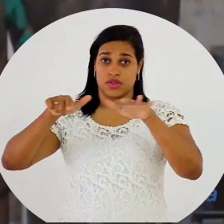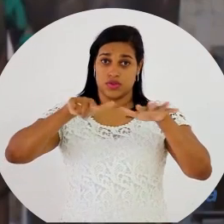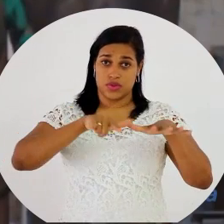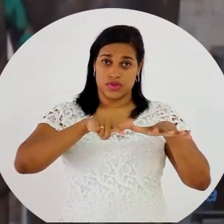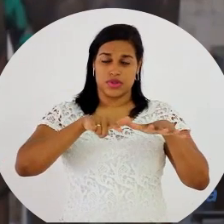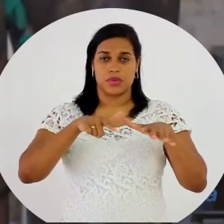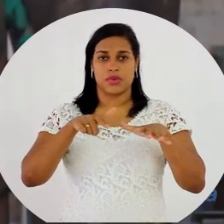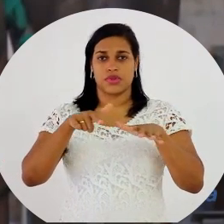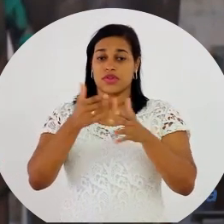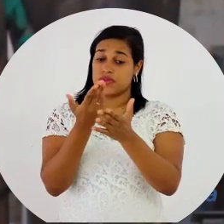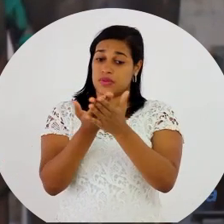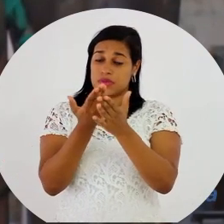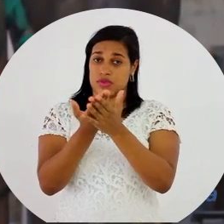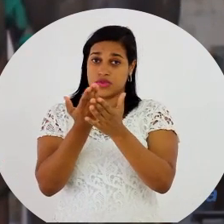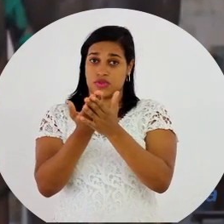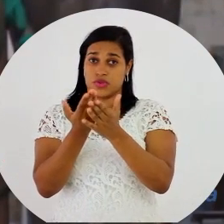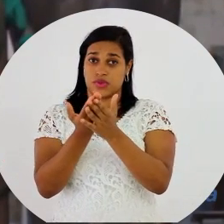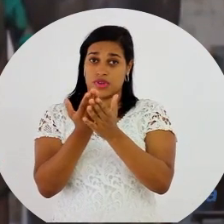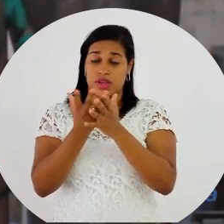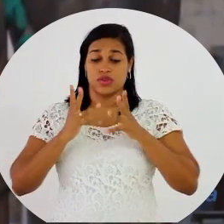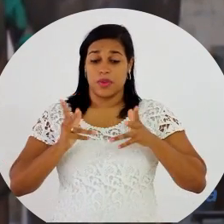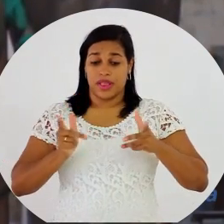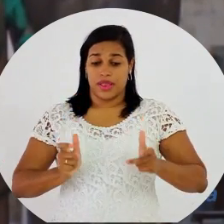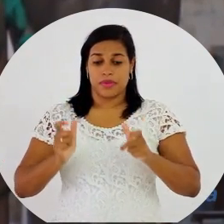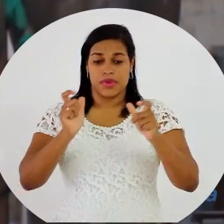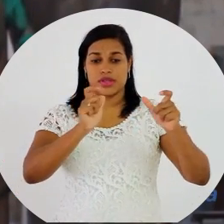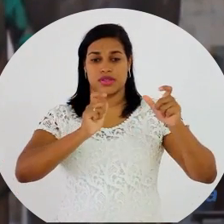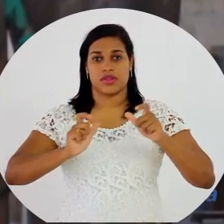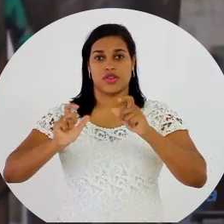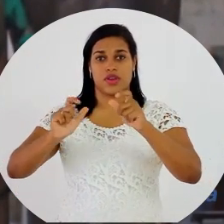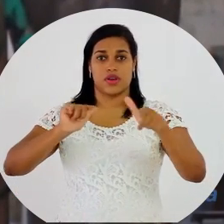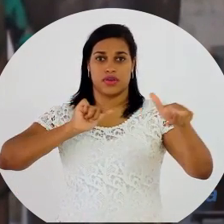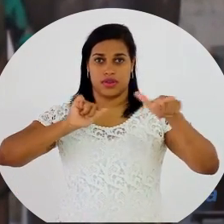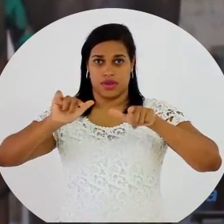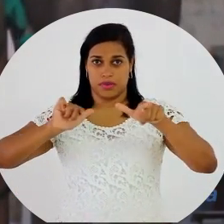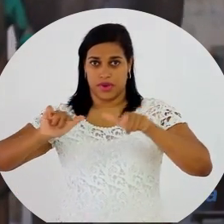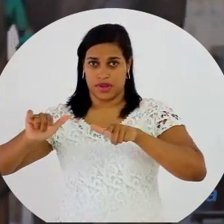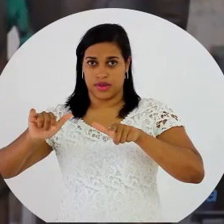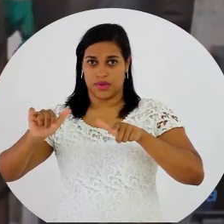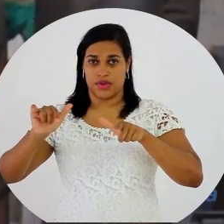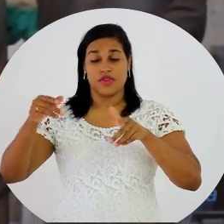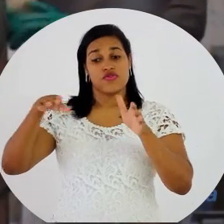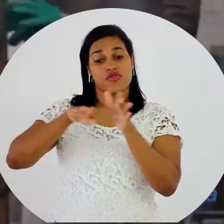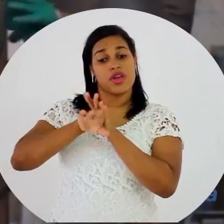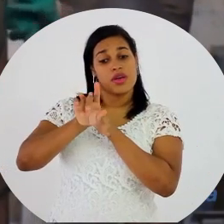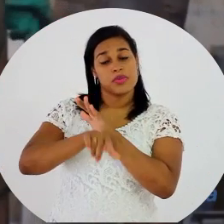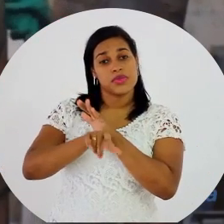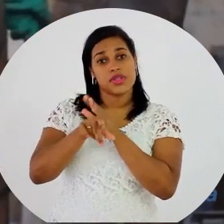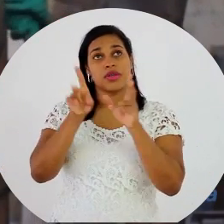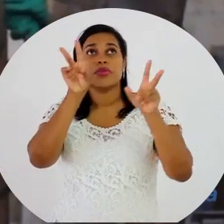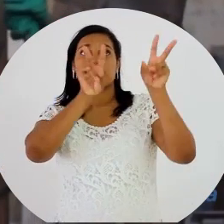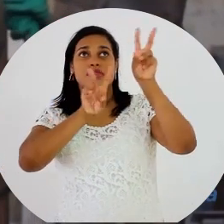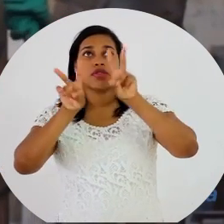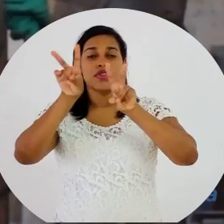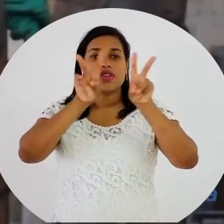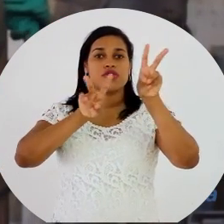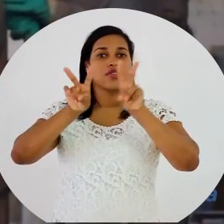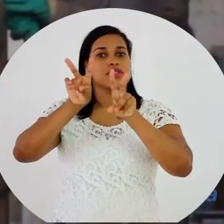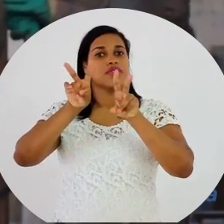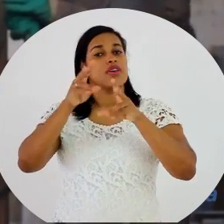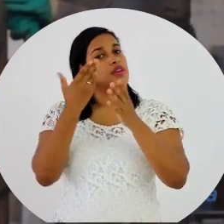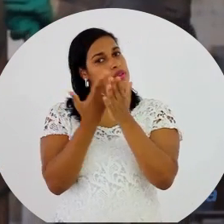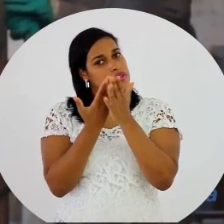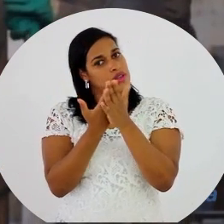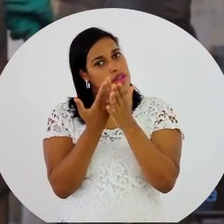higiene ocupacional. Viemos aqui uma obra de construção para a gente tratar de algumas situações reais do que vocês estão vendo aí no